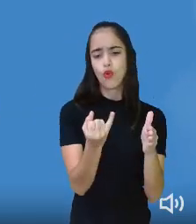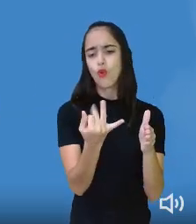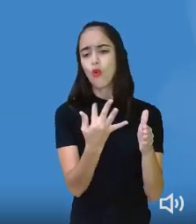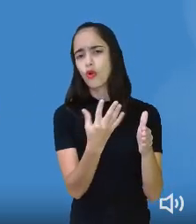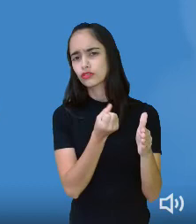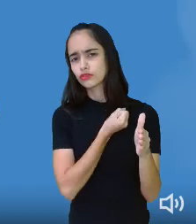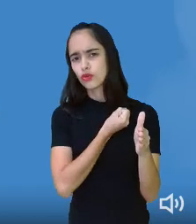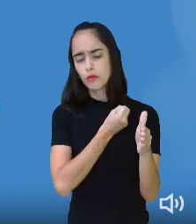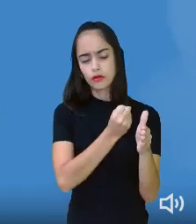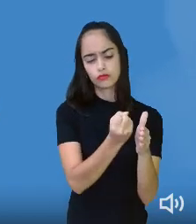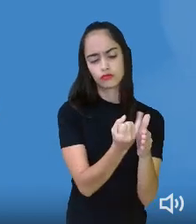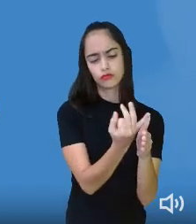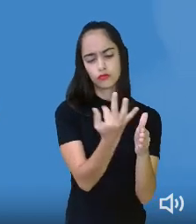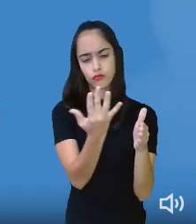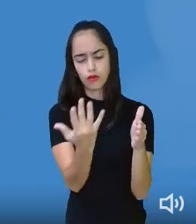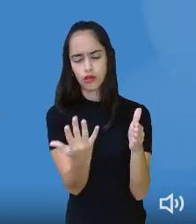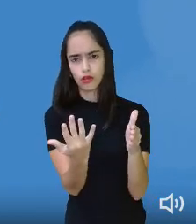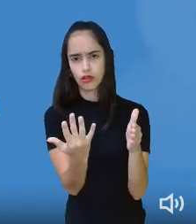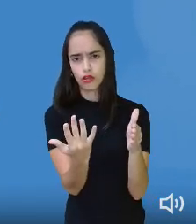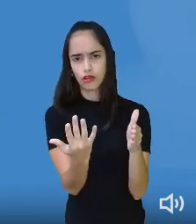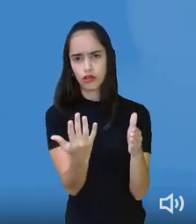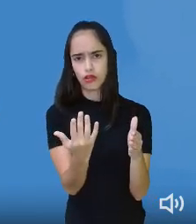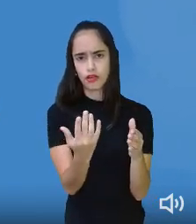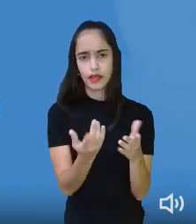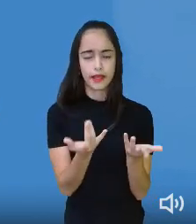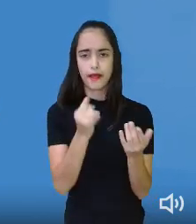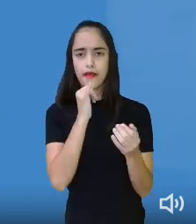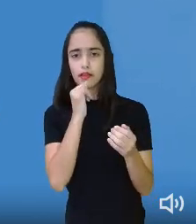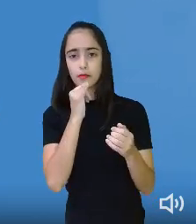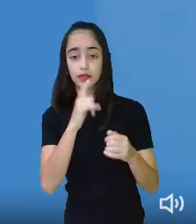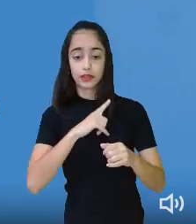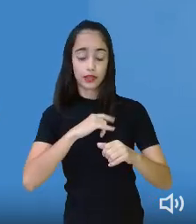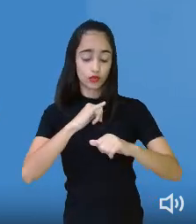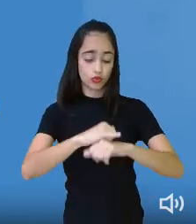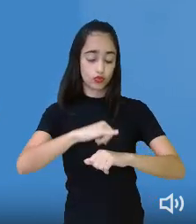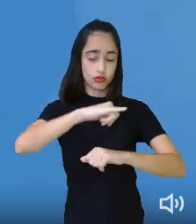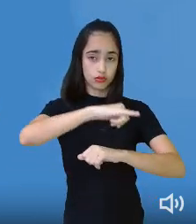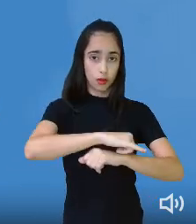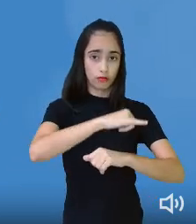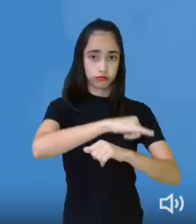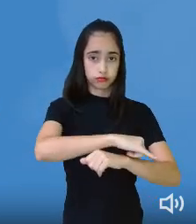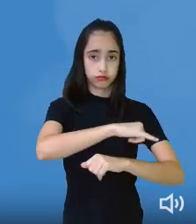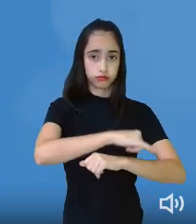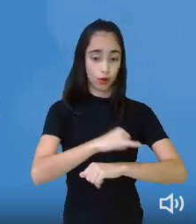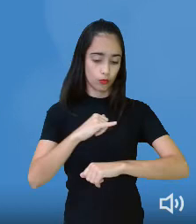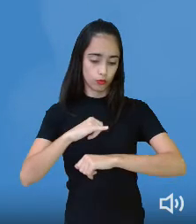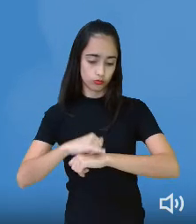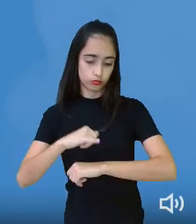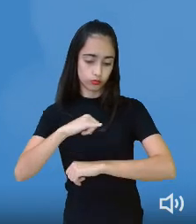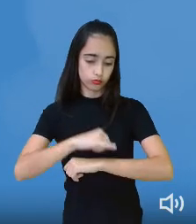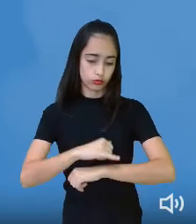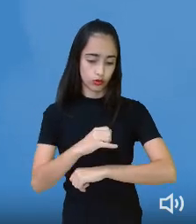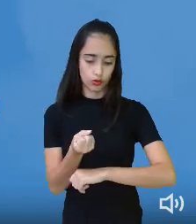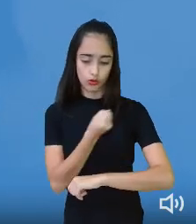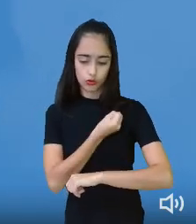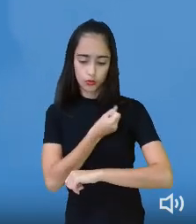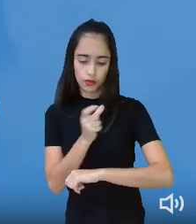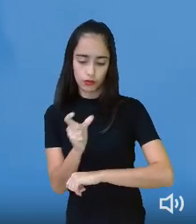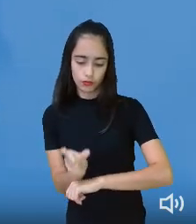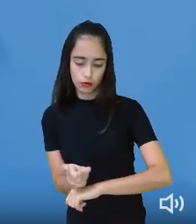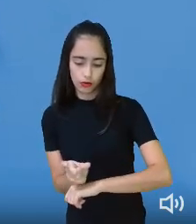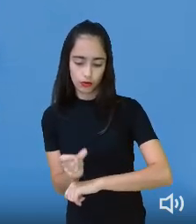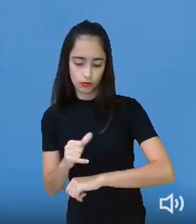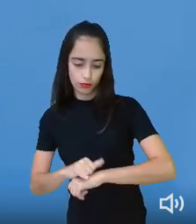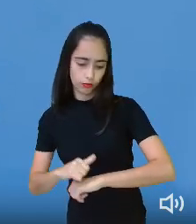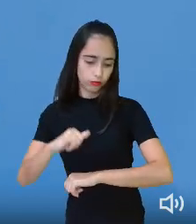sapinho. E a cada pulinho dele, ele pula quantos números?